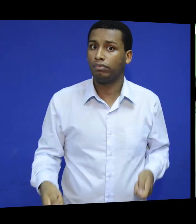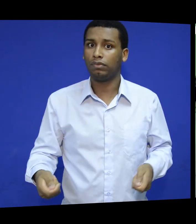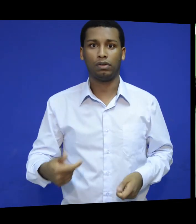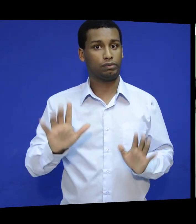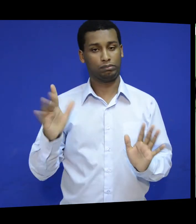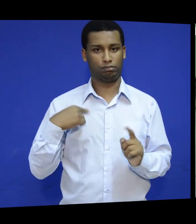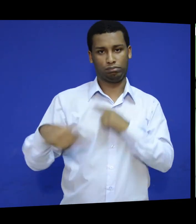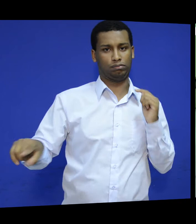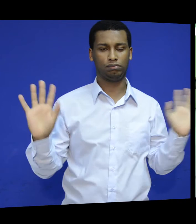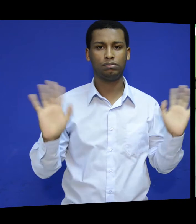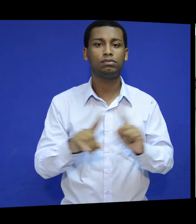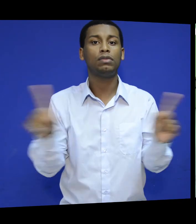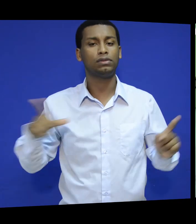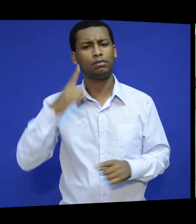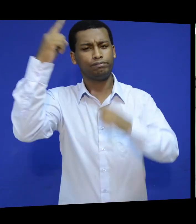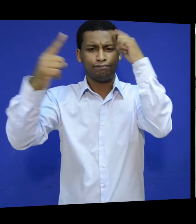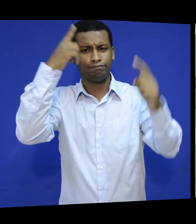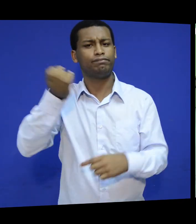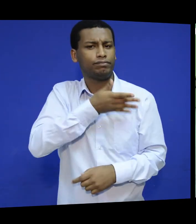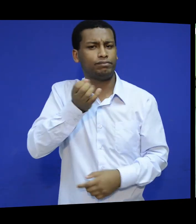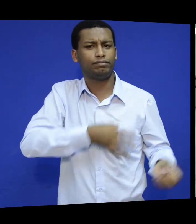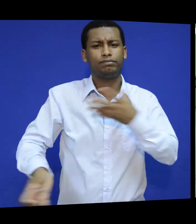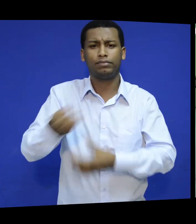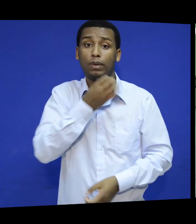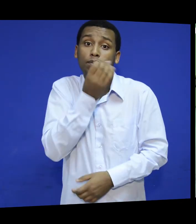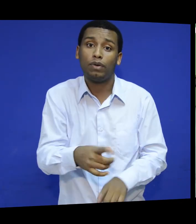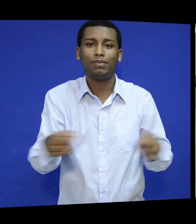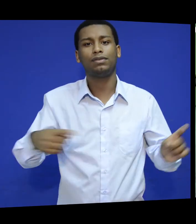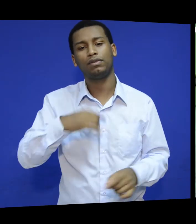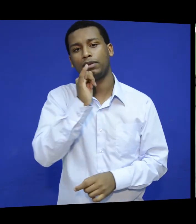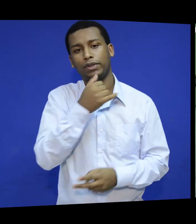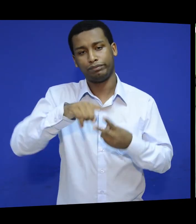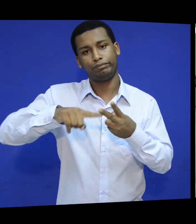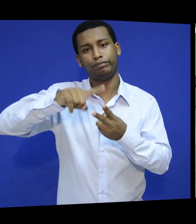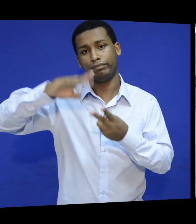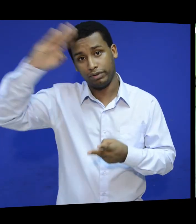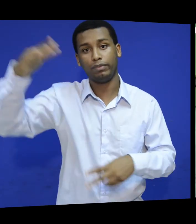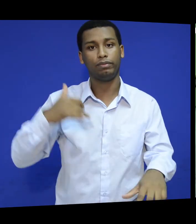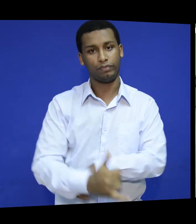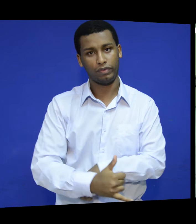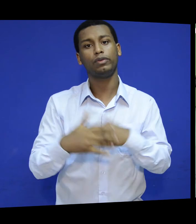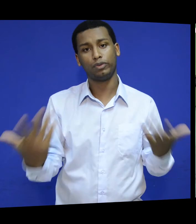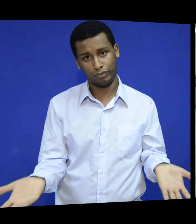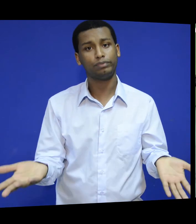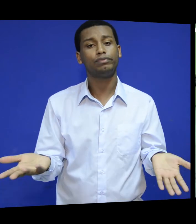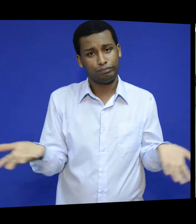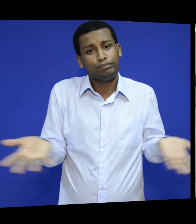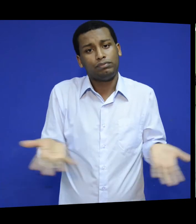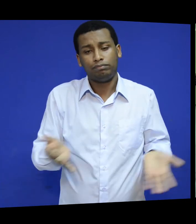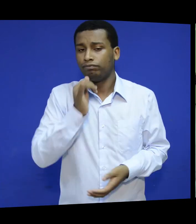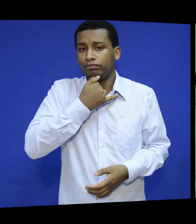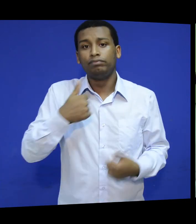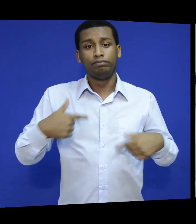meio extremas que eu não possuo e vi que também trouxeram ideias muito boas. Infelizmente eu não pude ver a presença dos dois principais